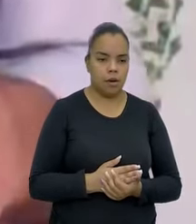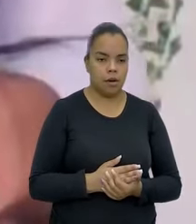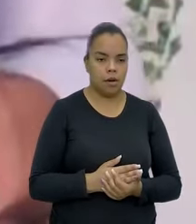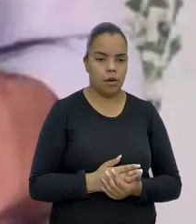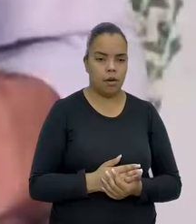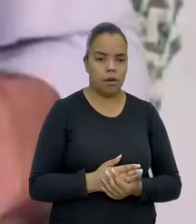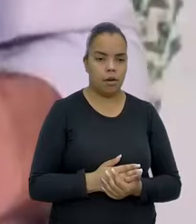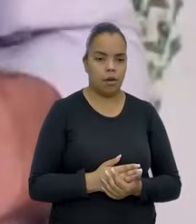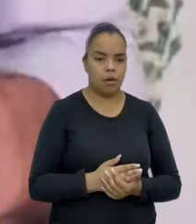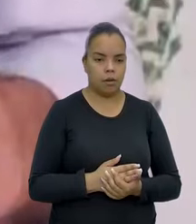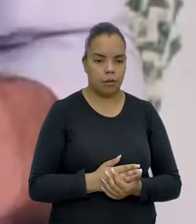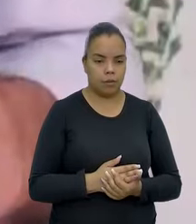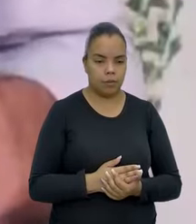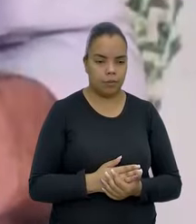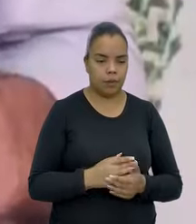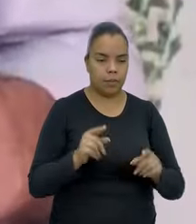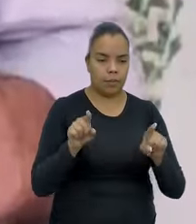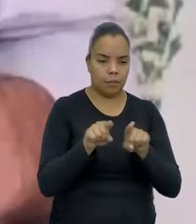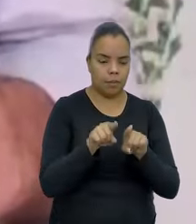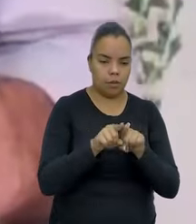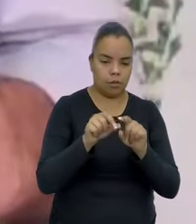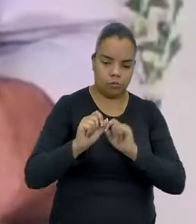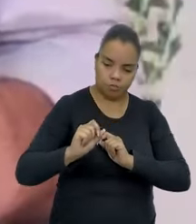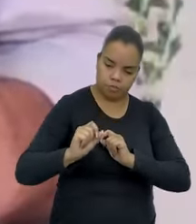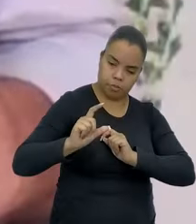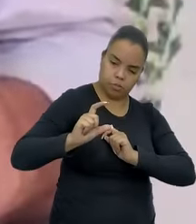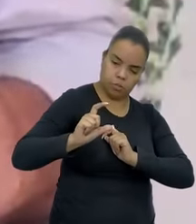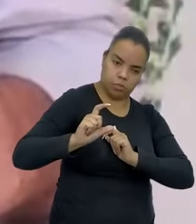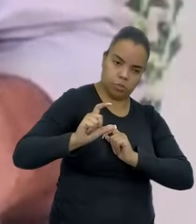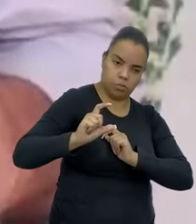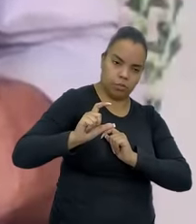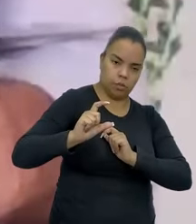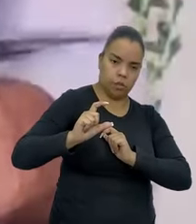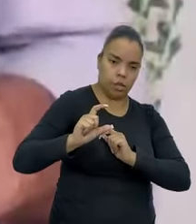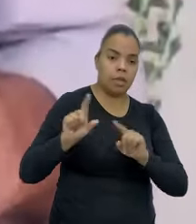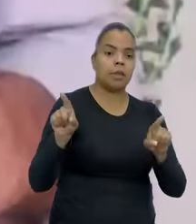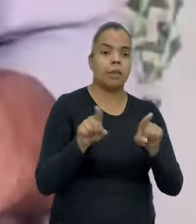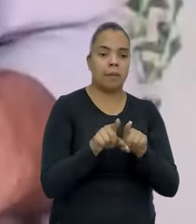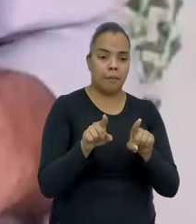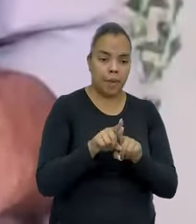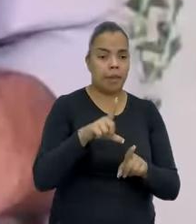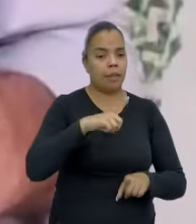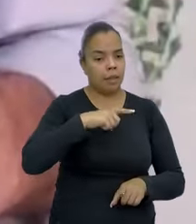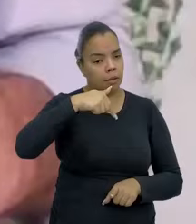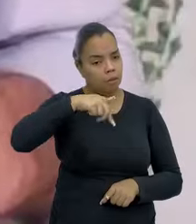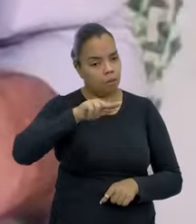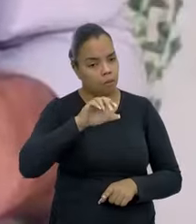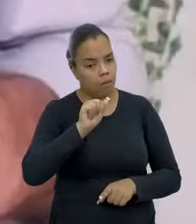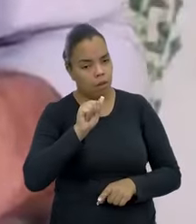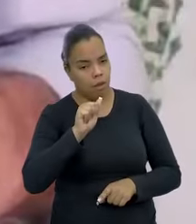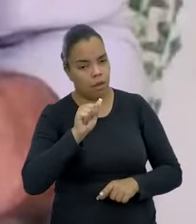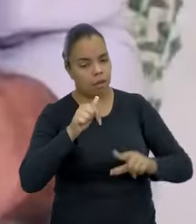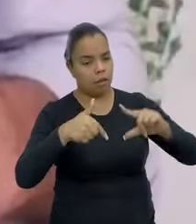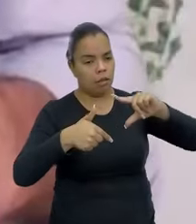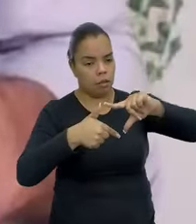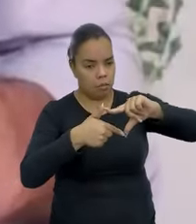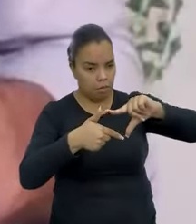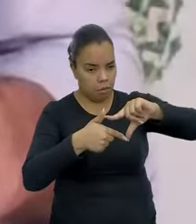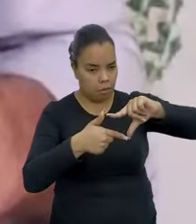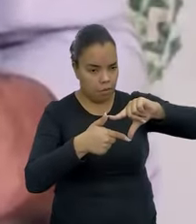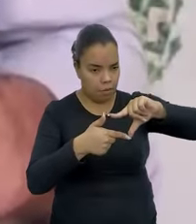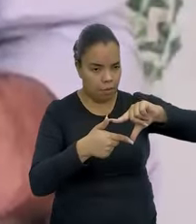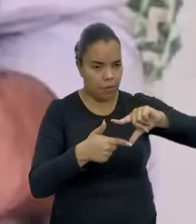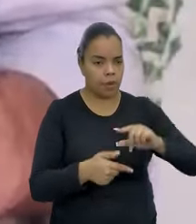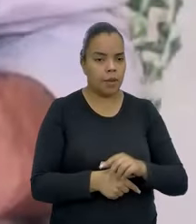eu posso aumentar altura também né aumentando a altura eu também tenho um quadrado então eu tento